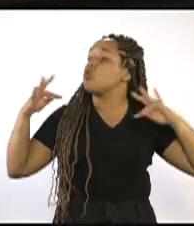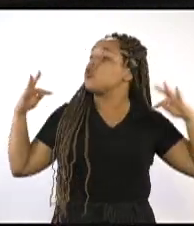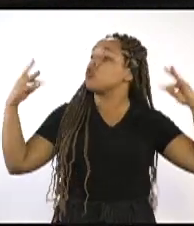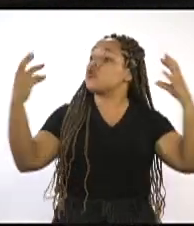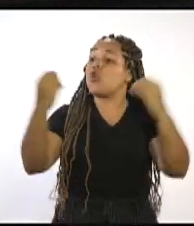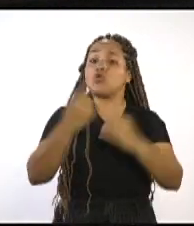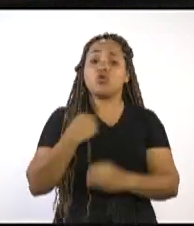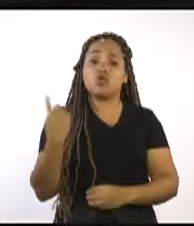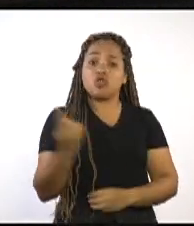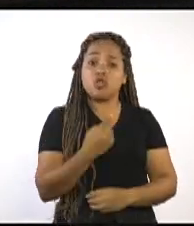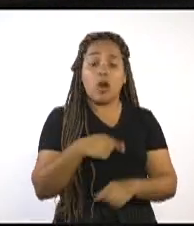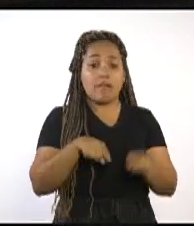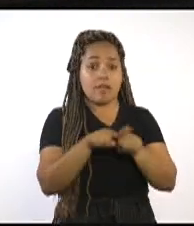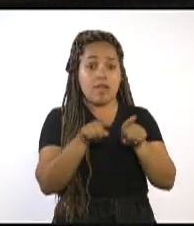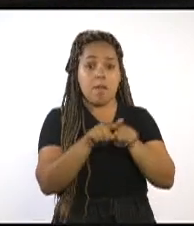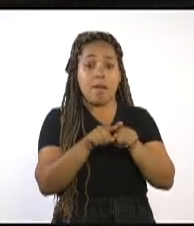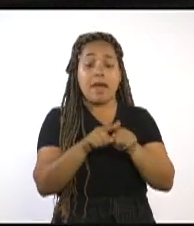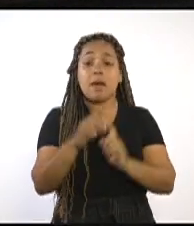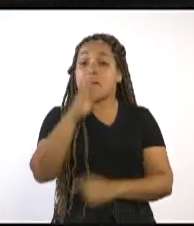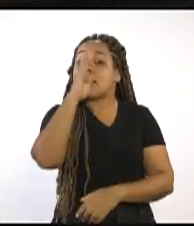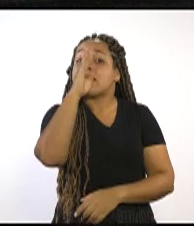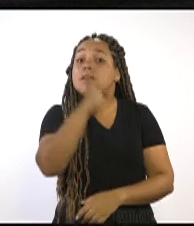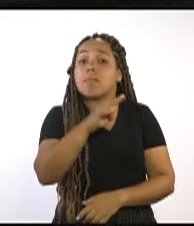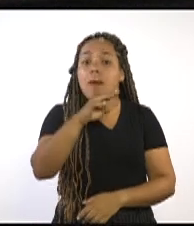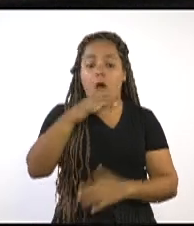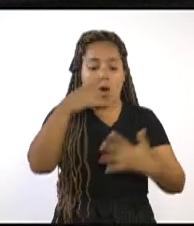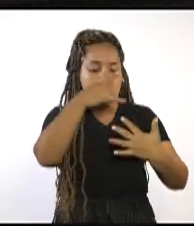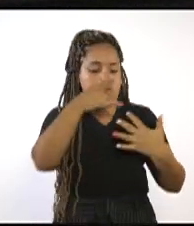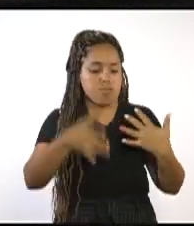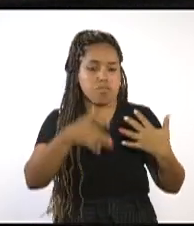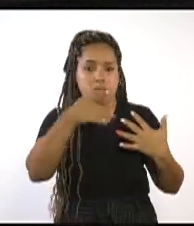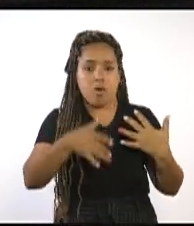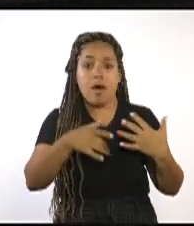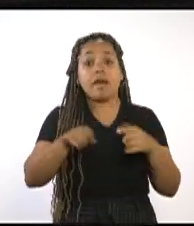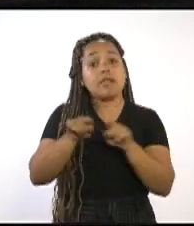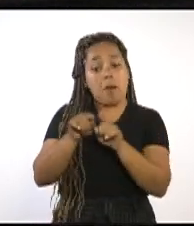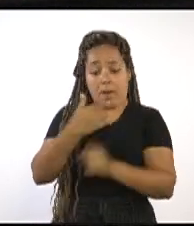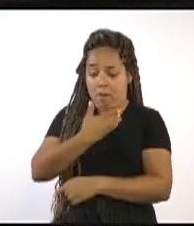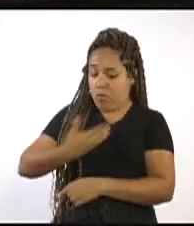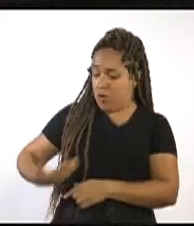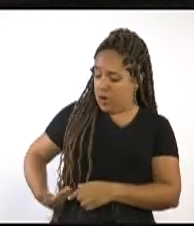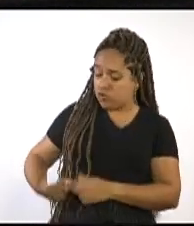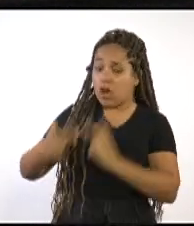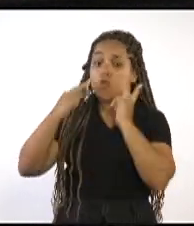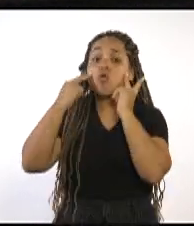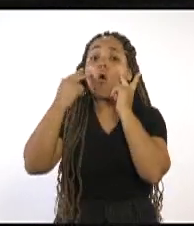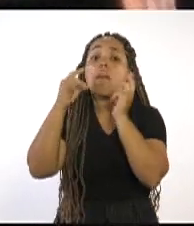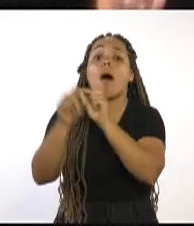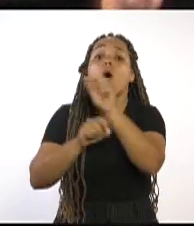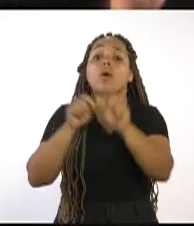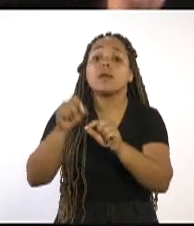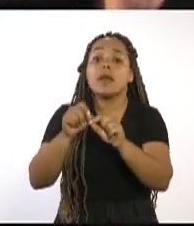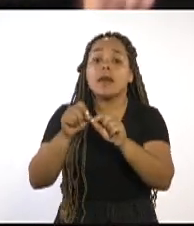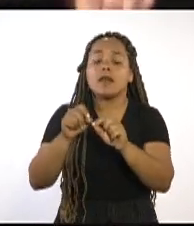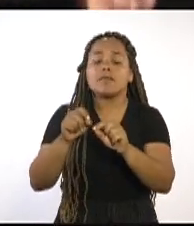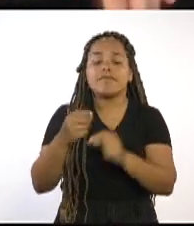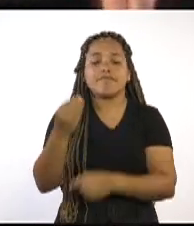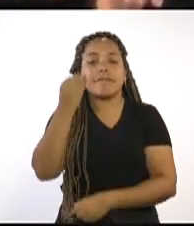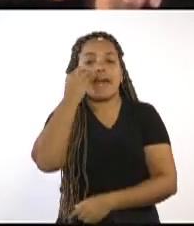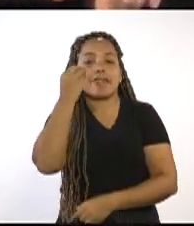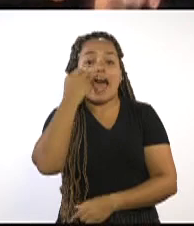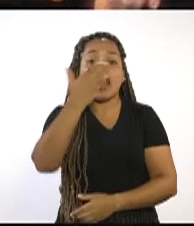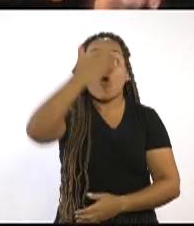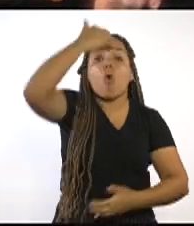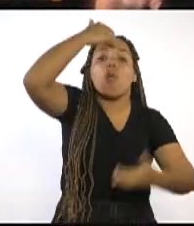principalmente a grande mídia, mas os políticos comuns também, buscarem